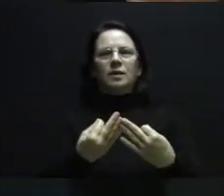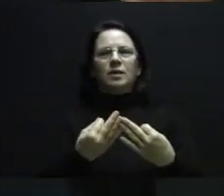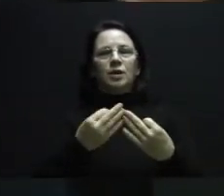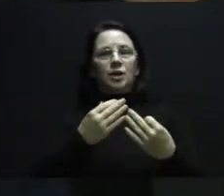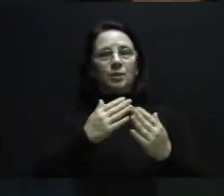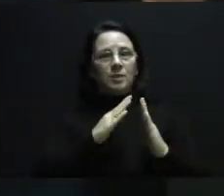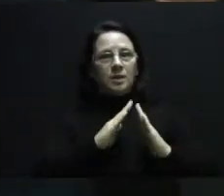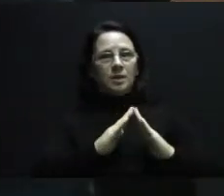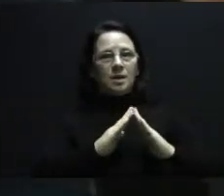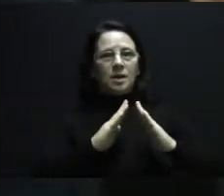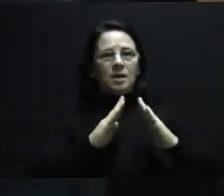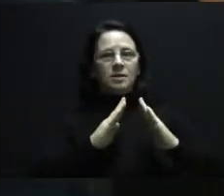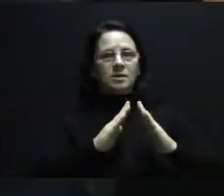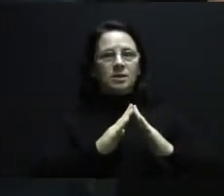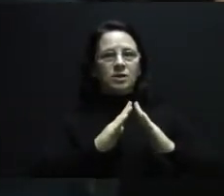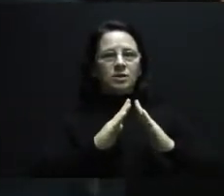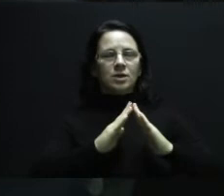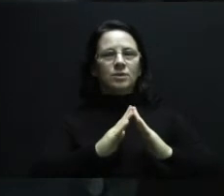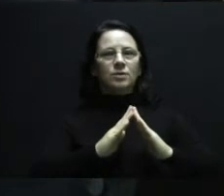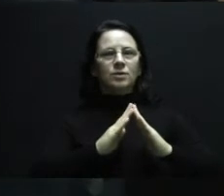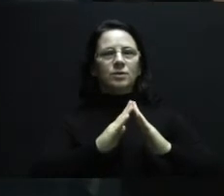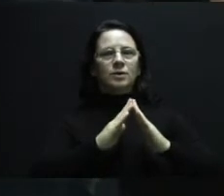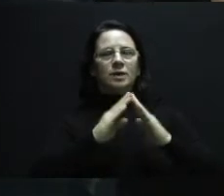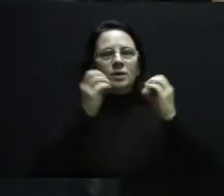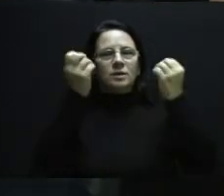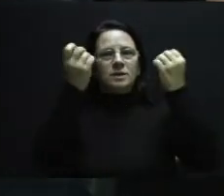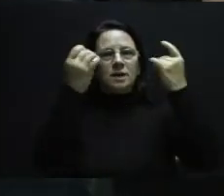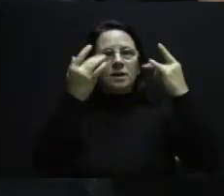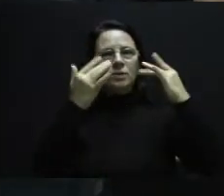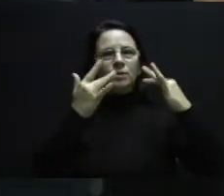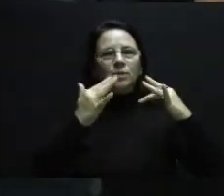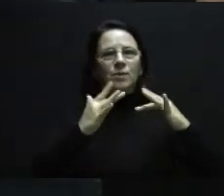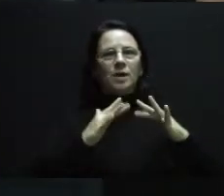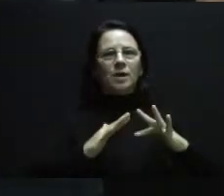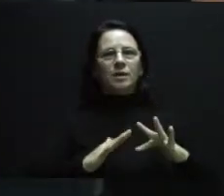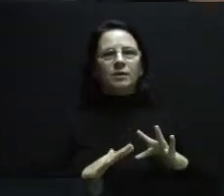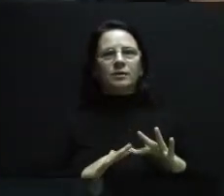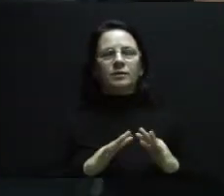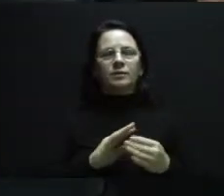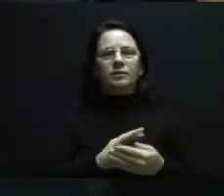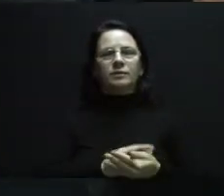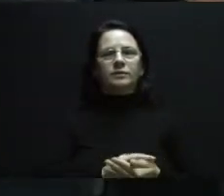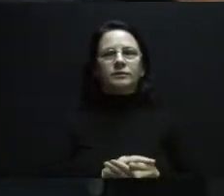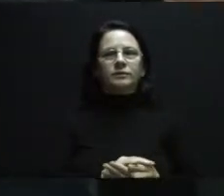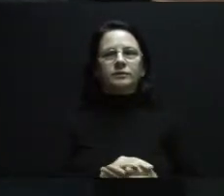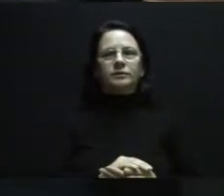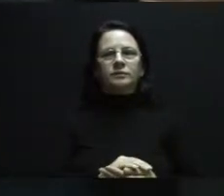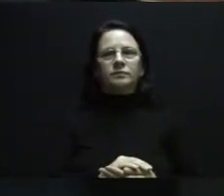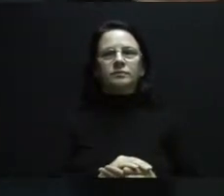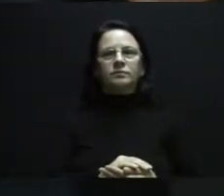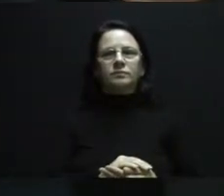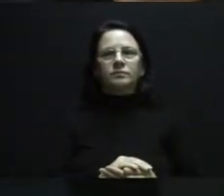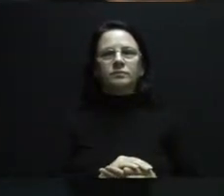que minha casa seja o teu santuário.